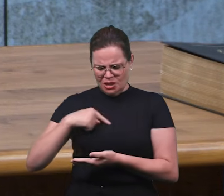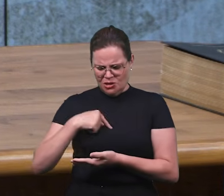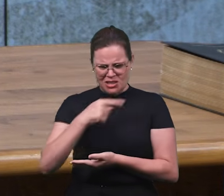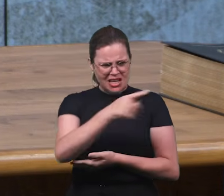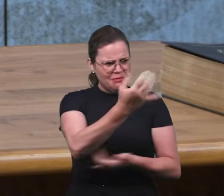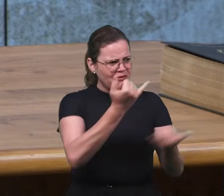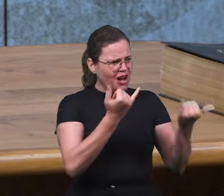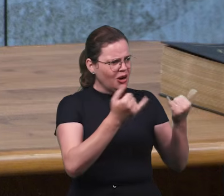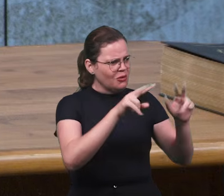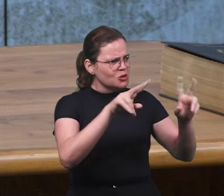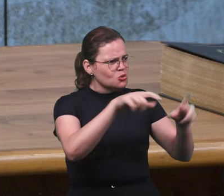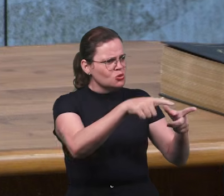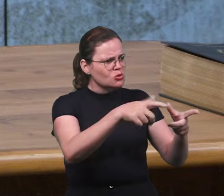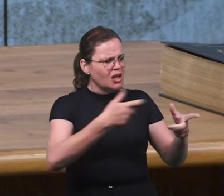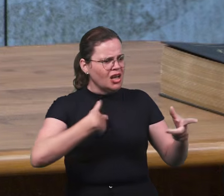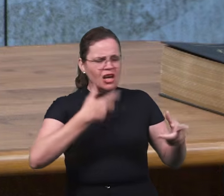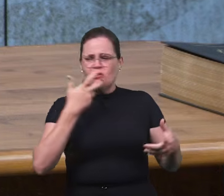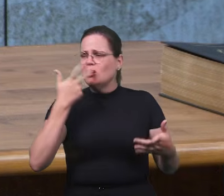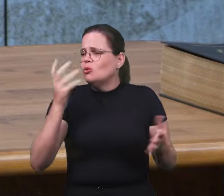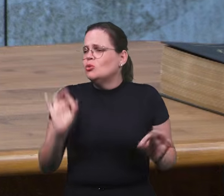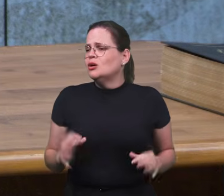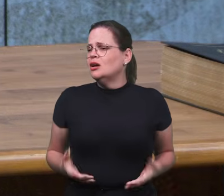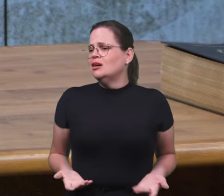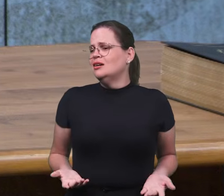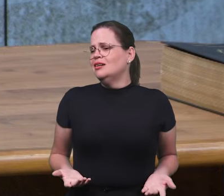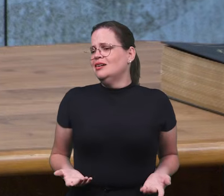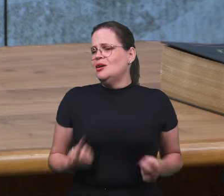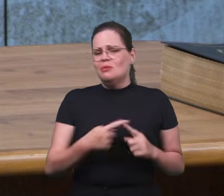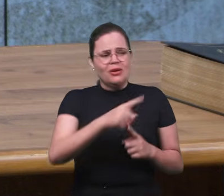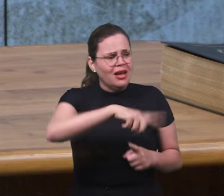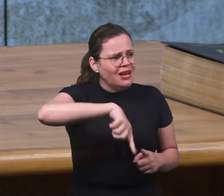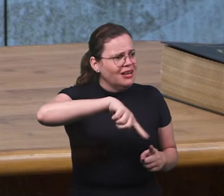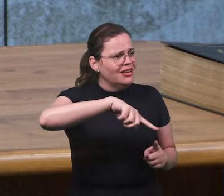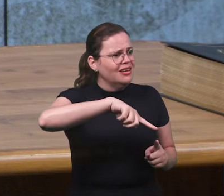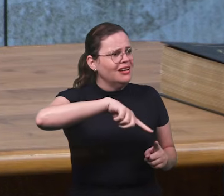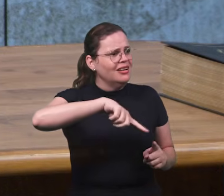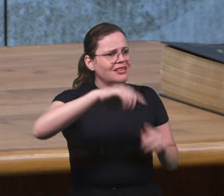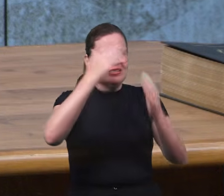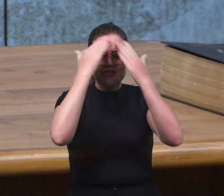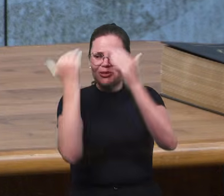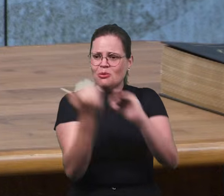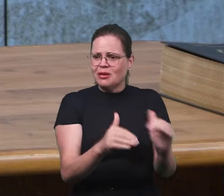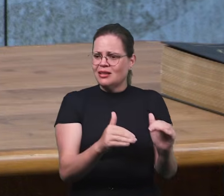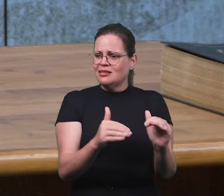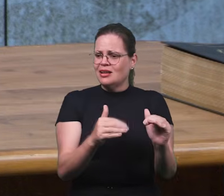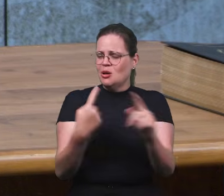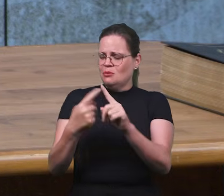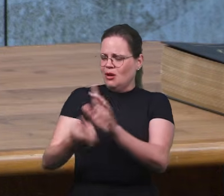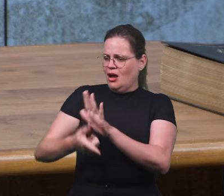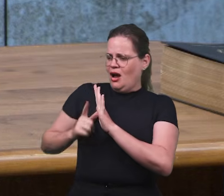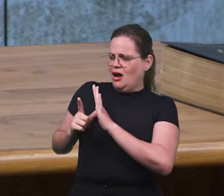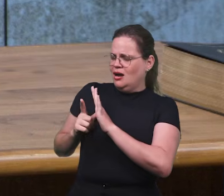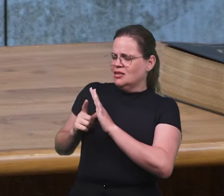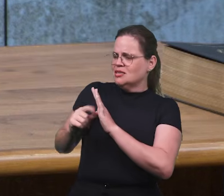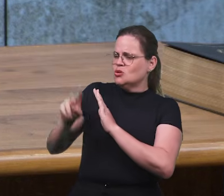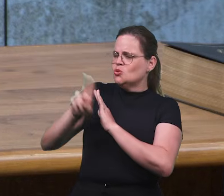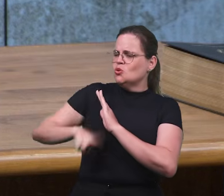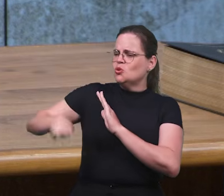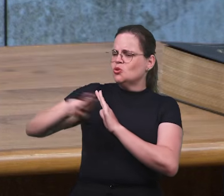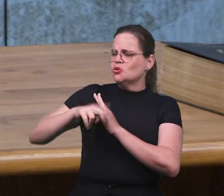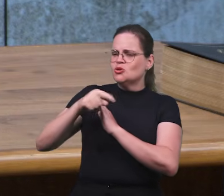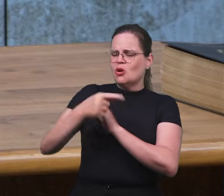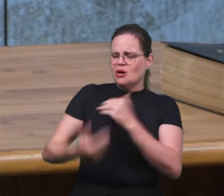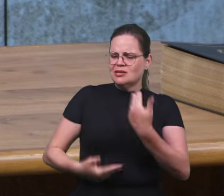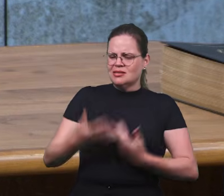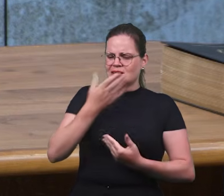depois disto? Pois deixamos os teus mandamentos, os quais mandaste pelo ministério de teus servos,